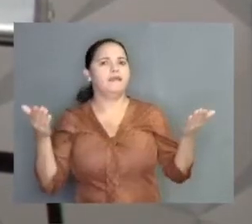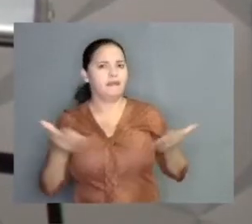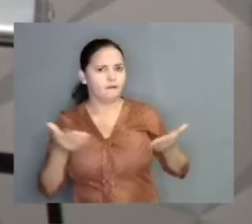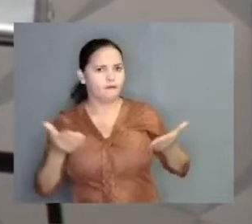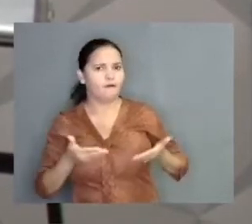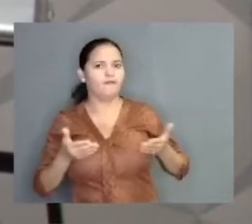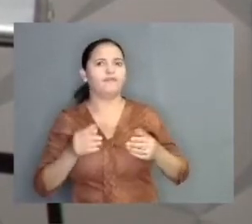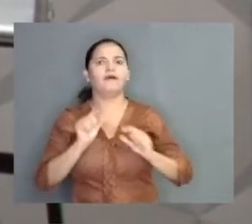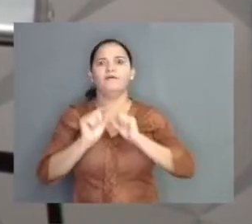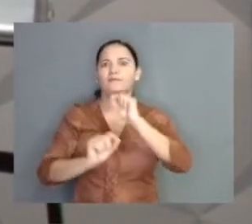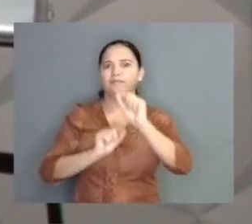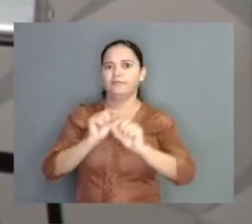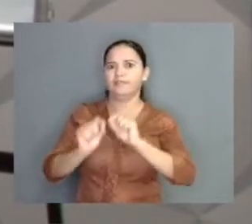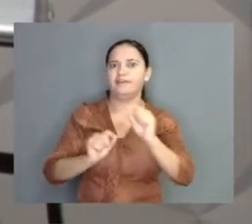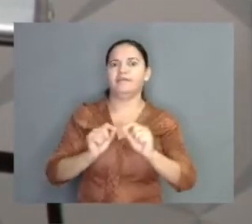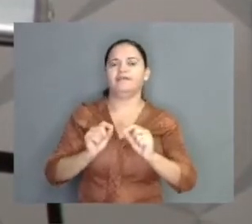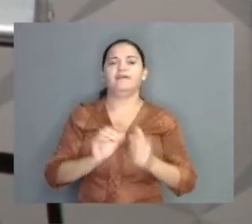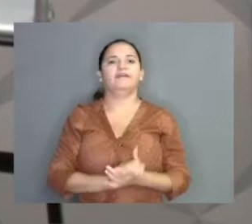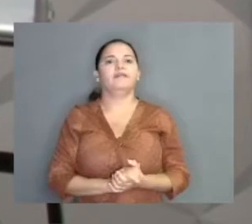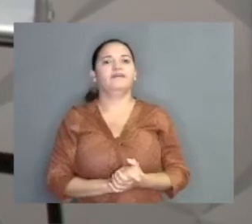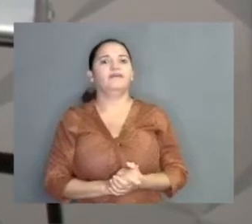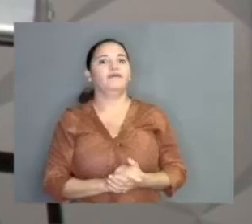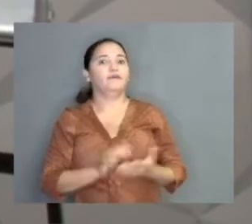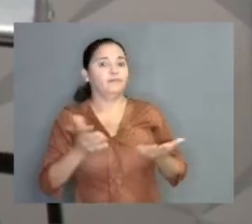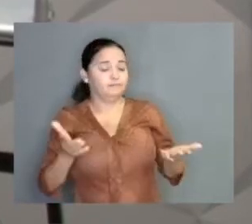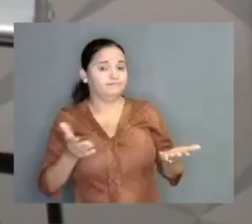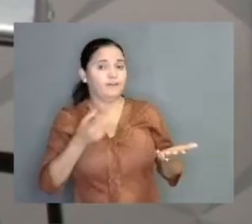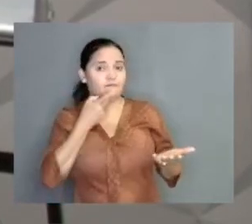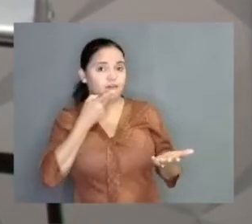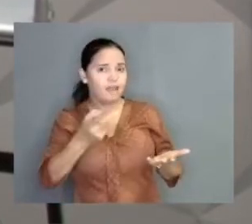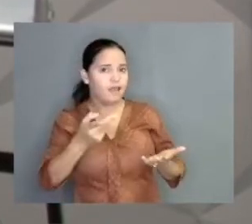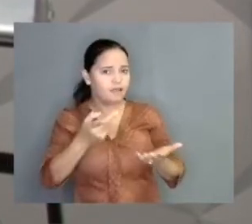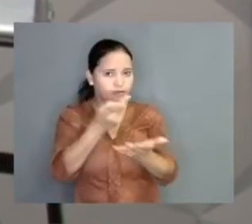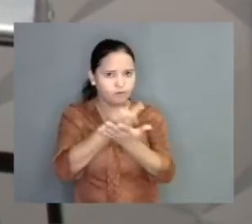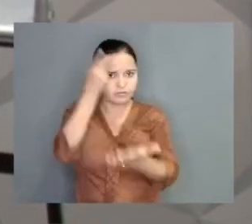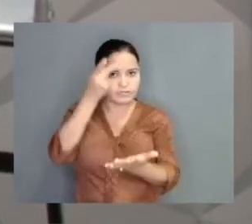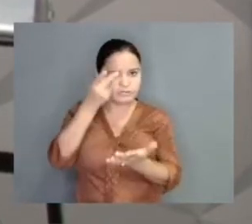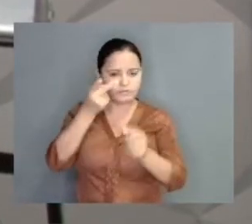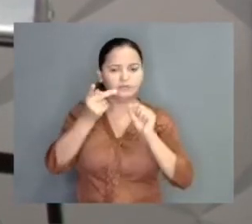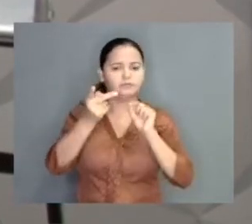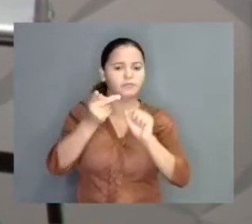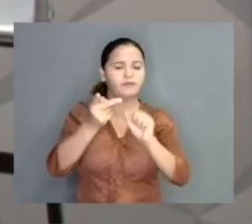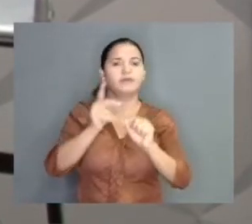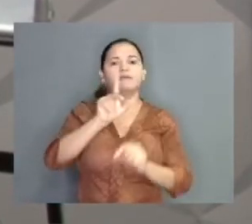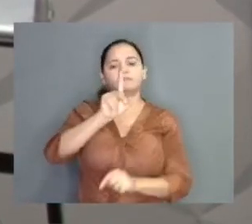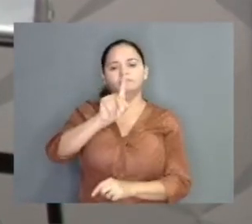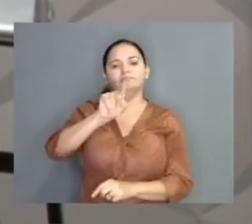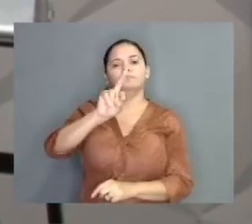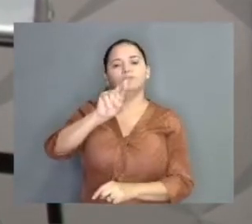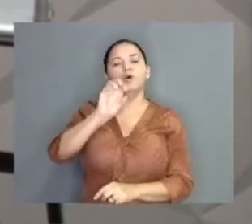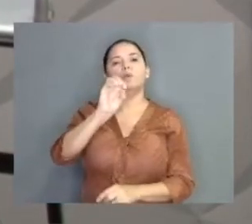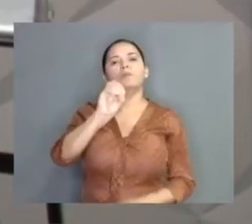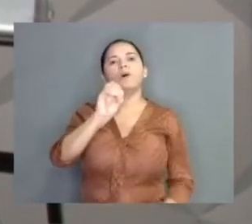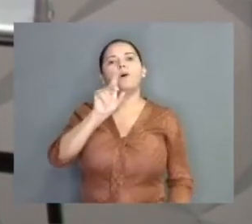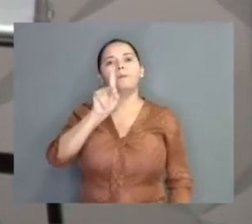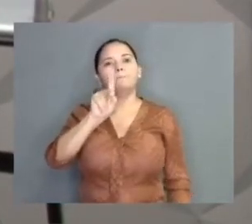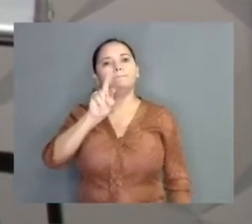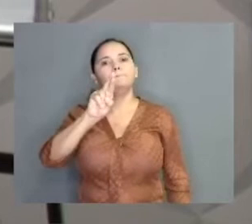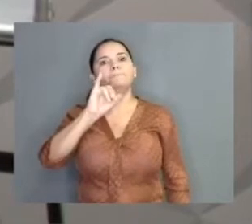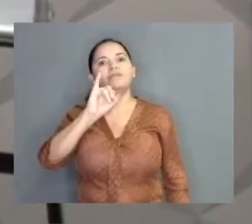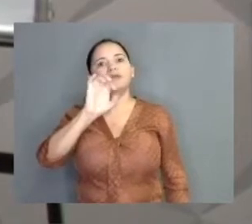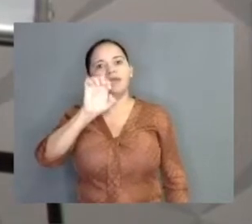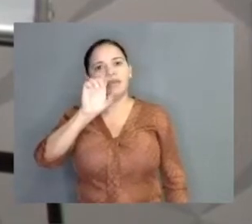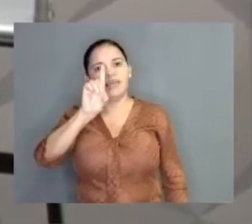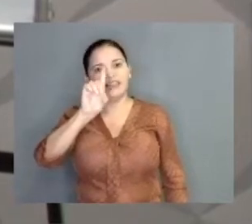eu chamo aquele acontecimento de propriedade. Tá certo? A primeira